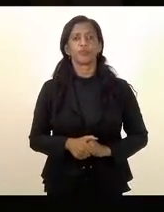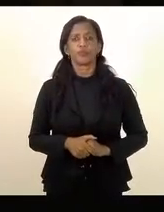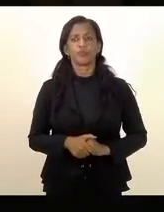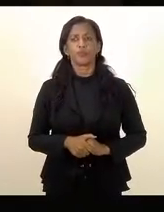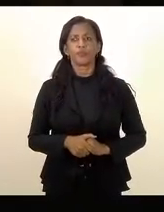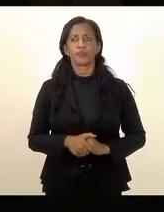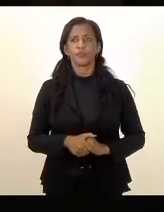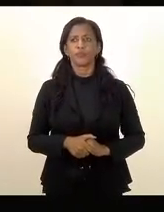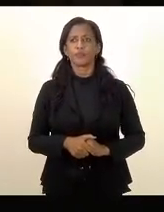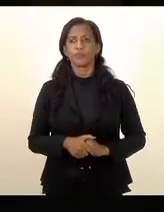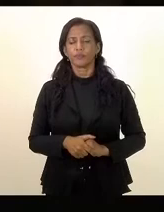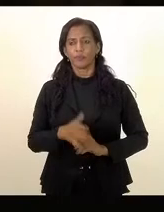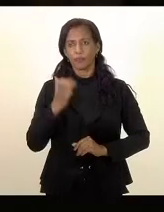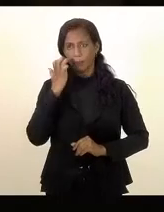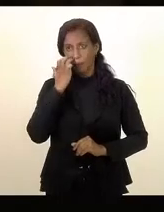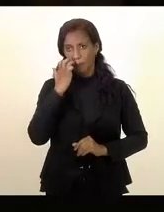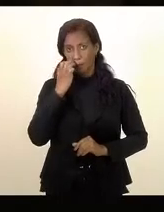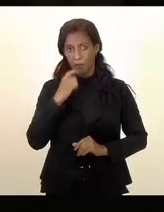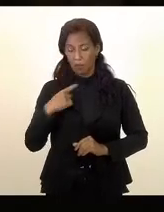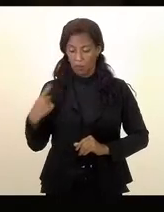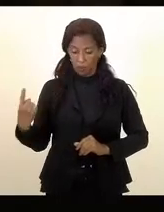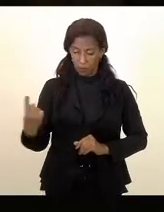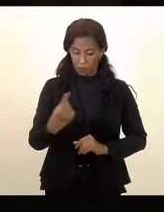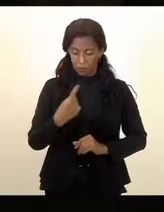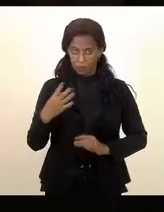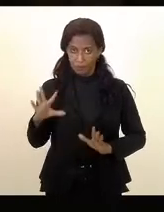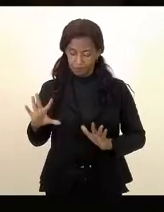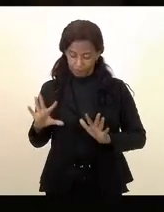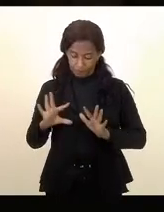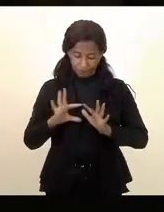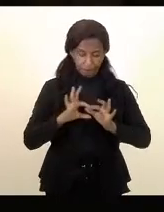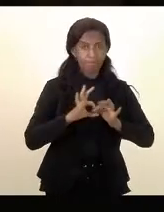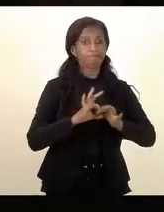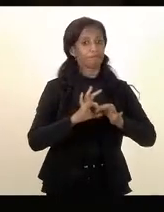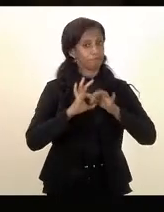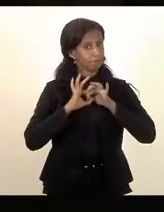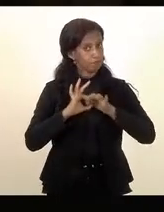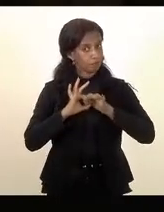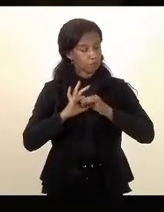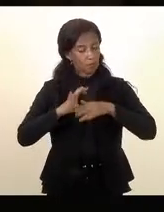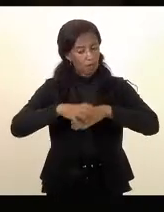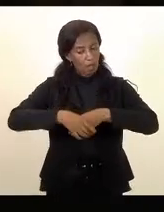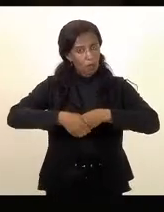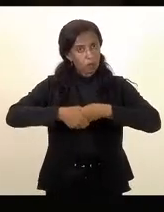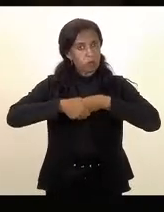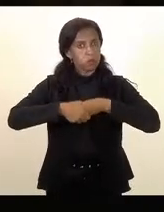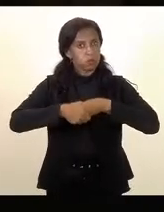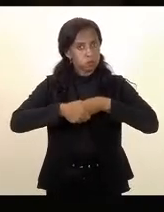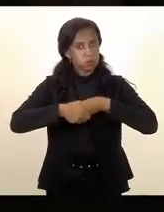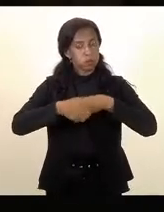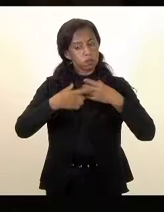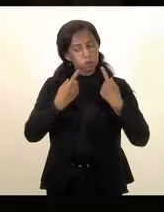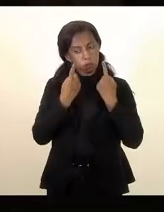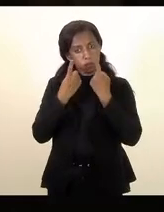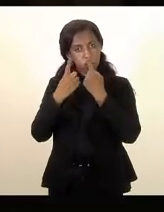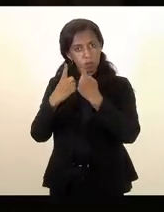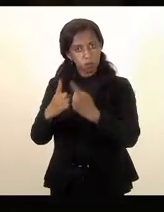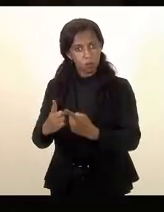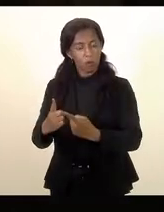temos que dar as nossas mãos nos unirmos para enfrentar de forma